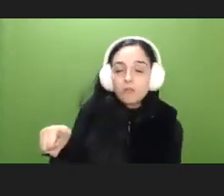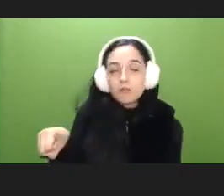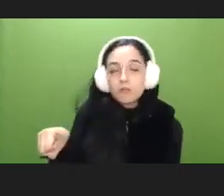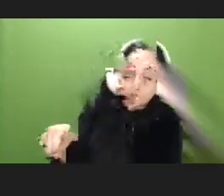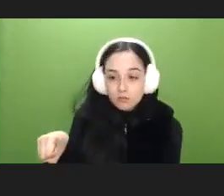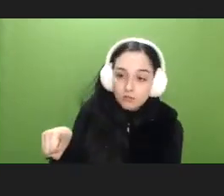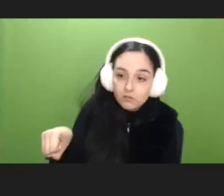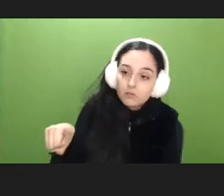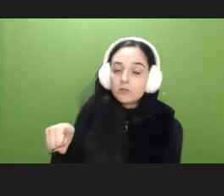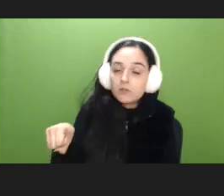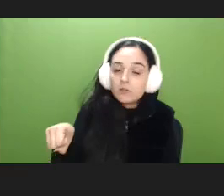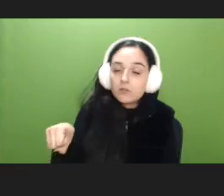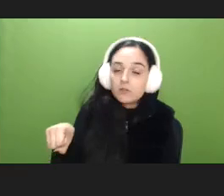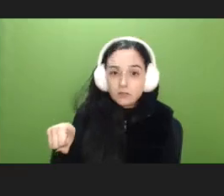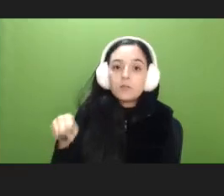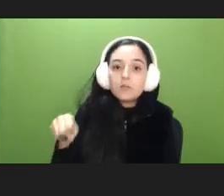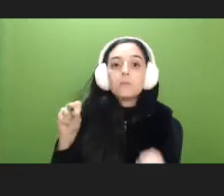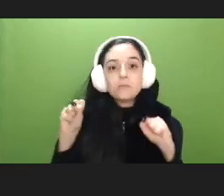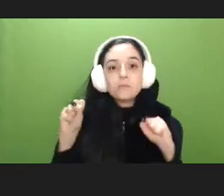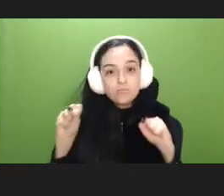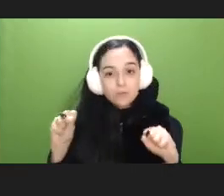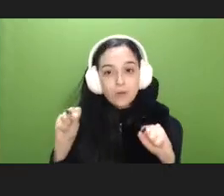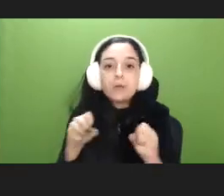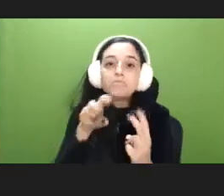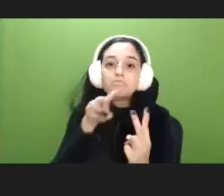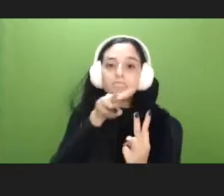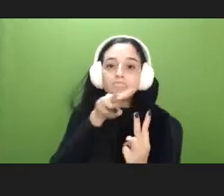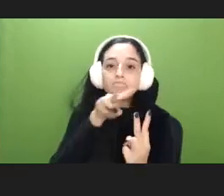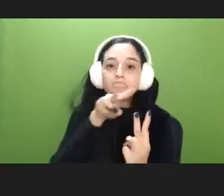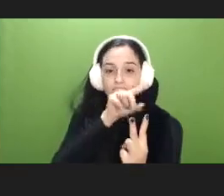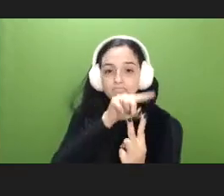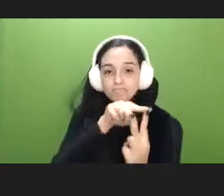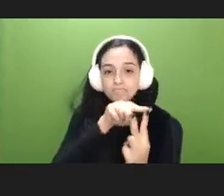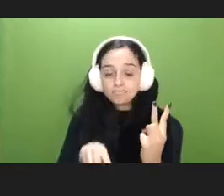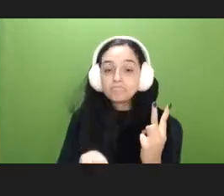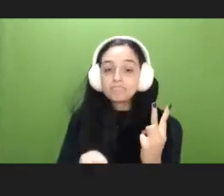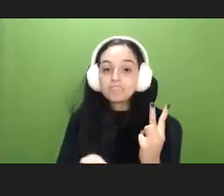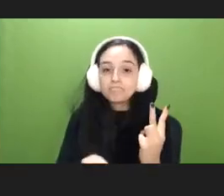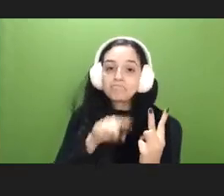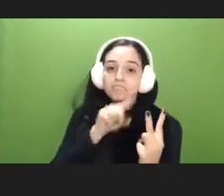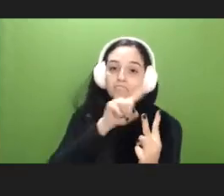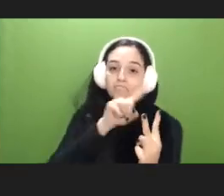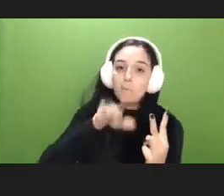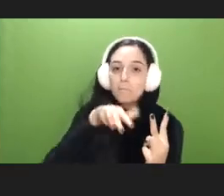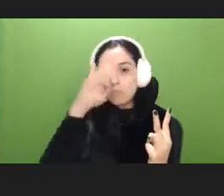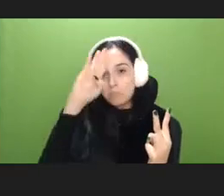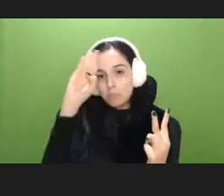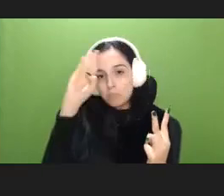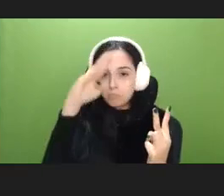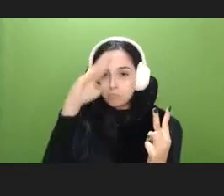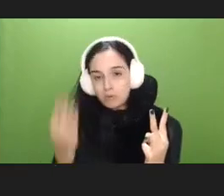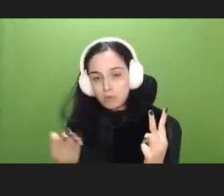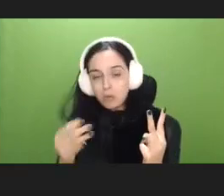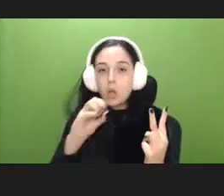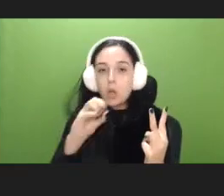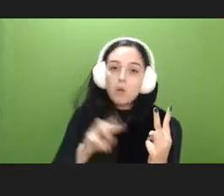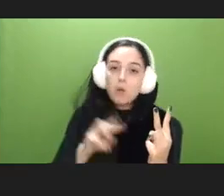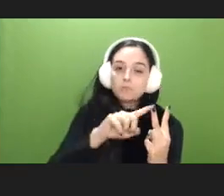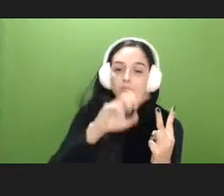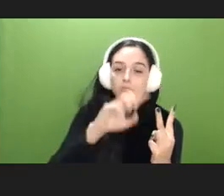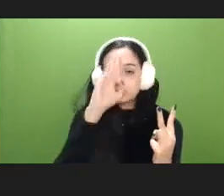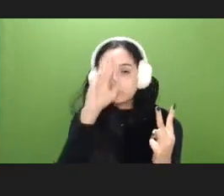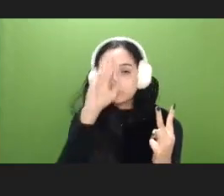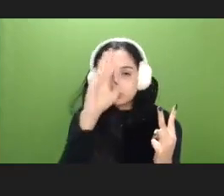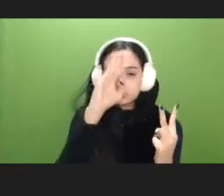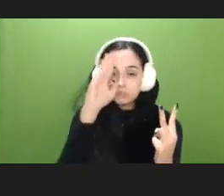tontura forte na tonteira, né, podem ser sinais de diminuição do fluxo